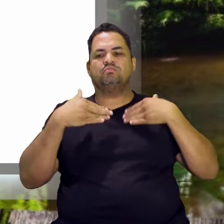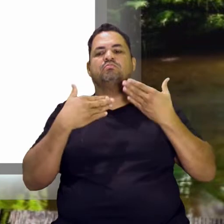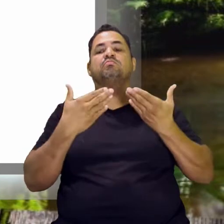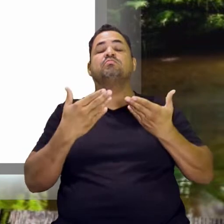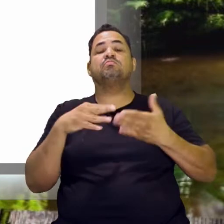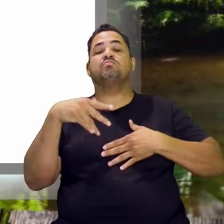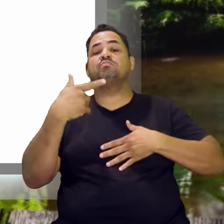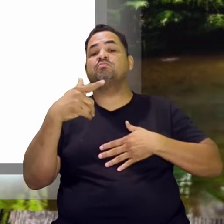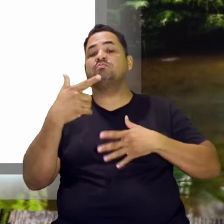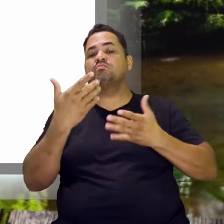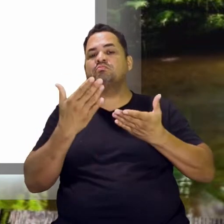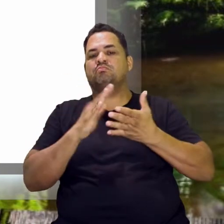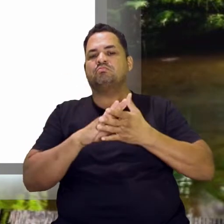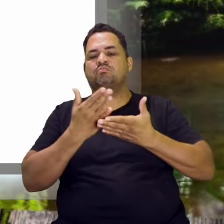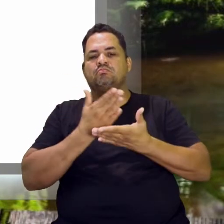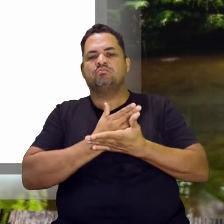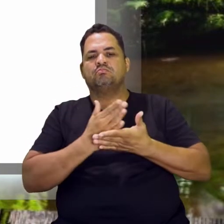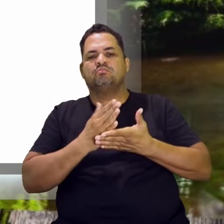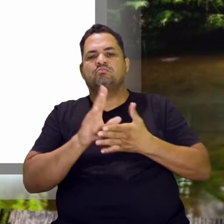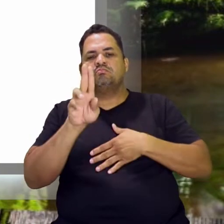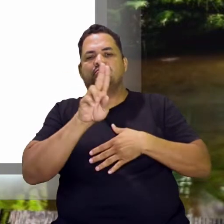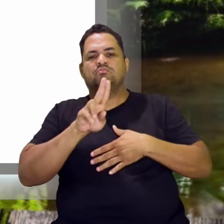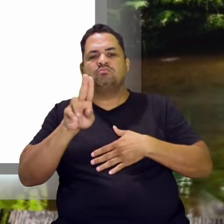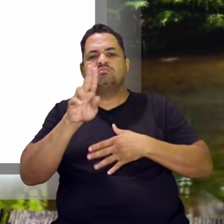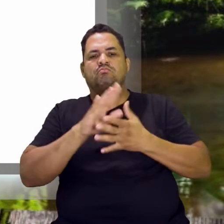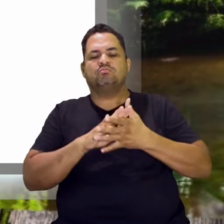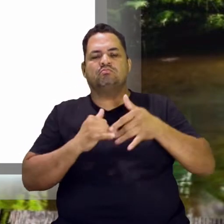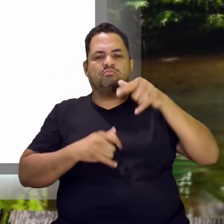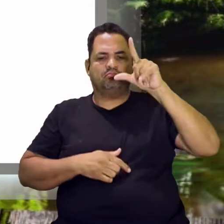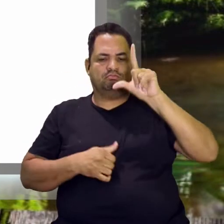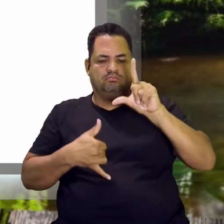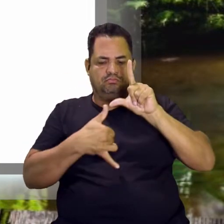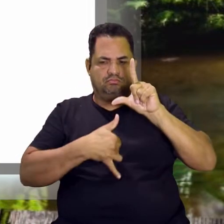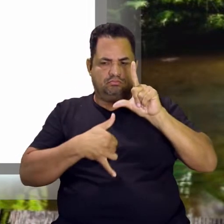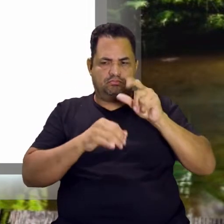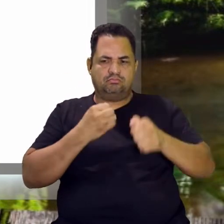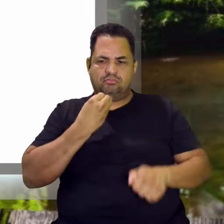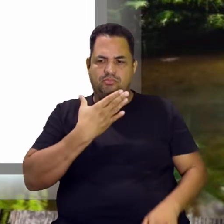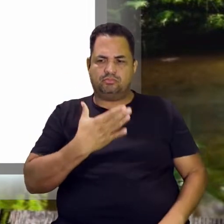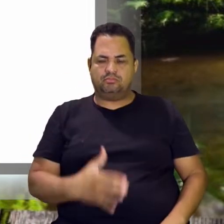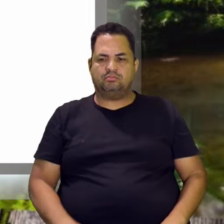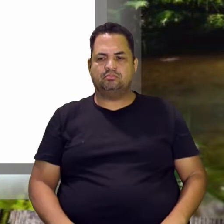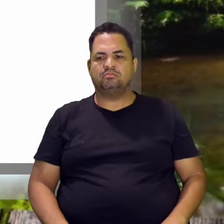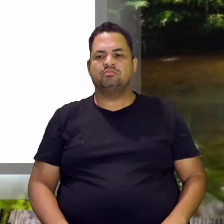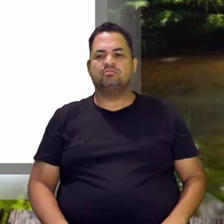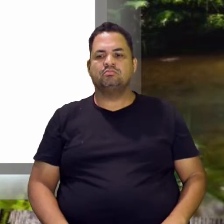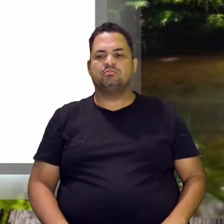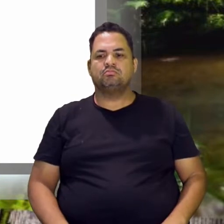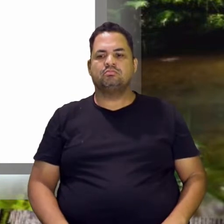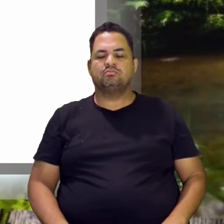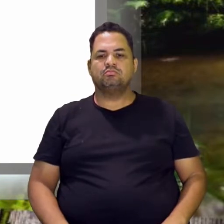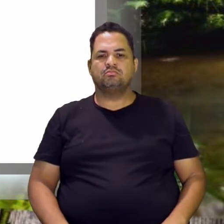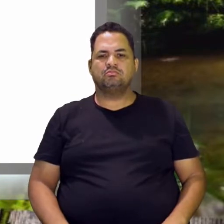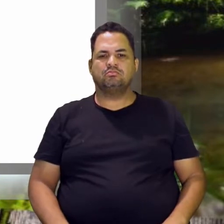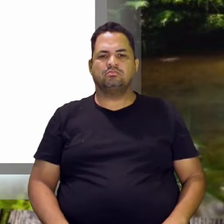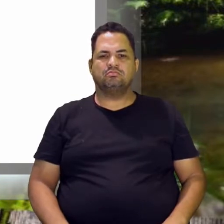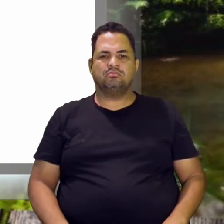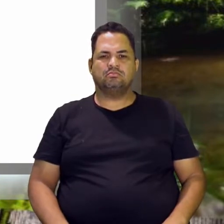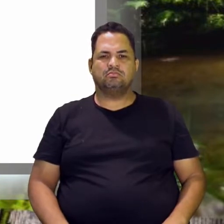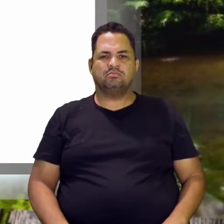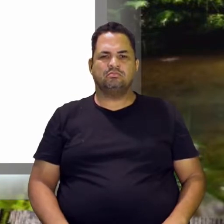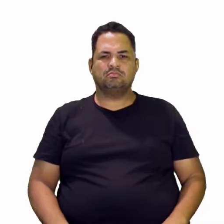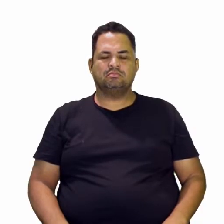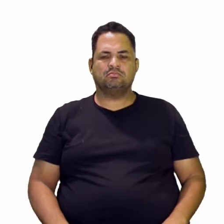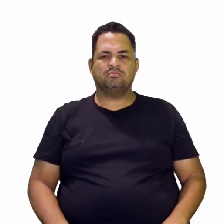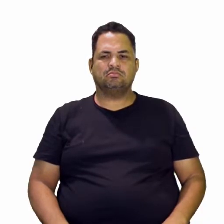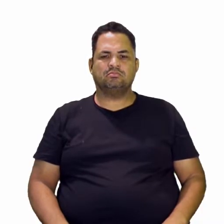mais os carboidratos, elas vão começar a consumir os lipídios. Tá bom? Certinho? Vamos para o quadro.